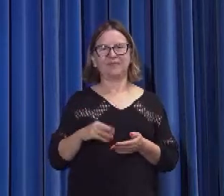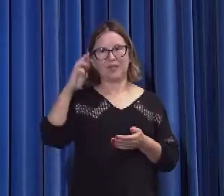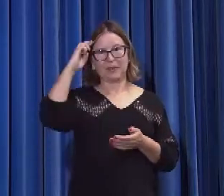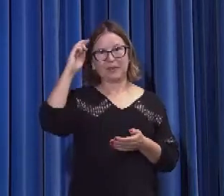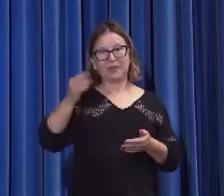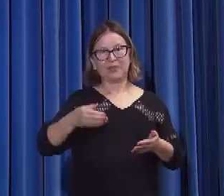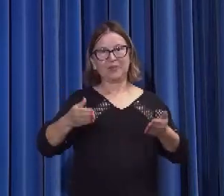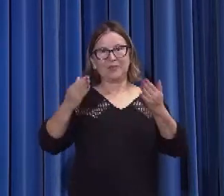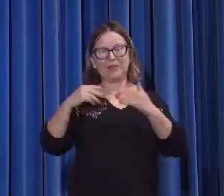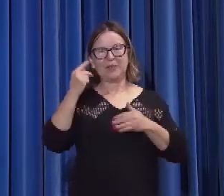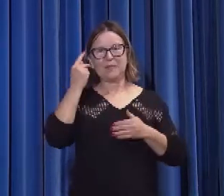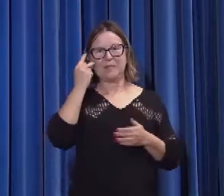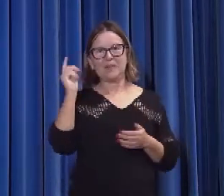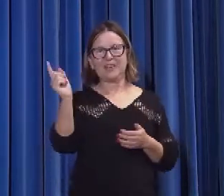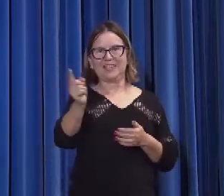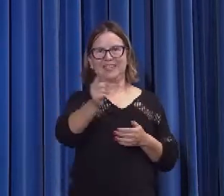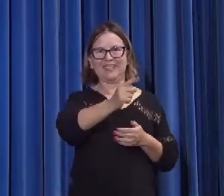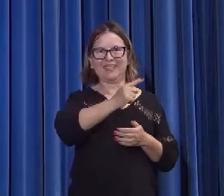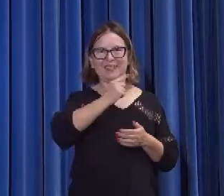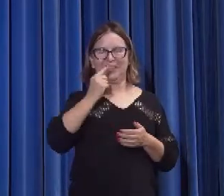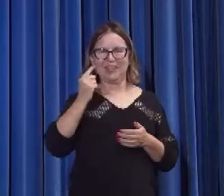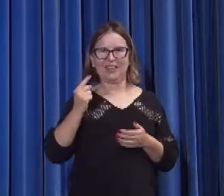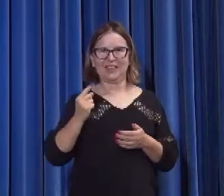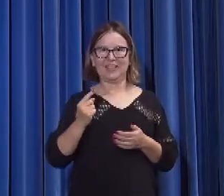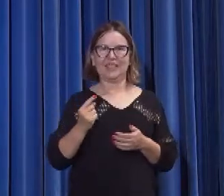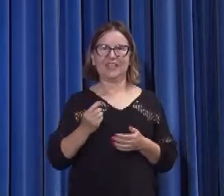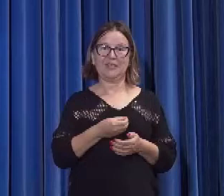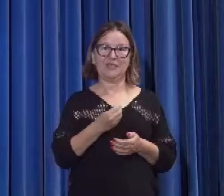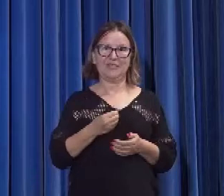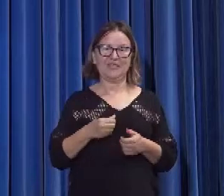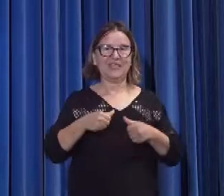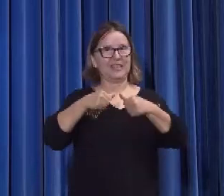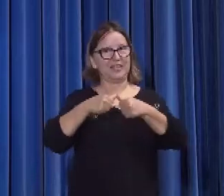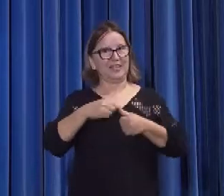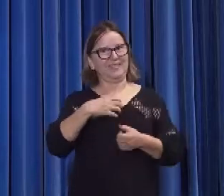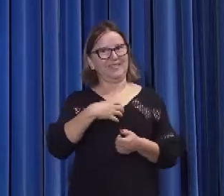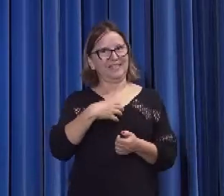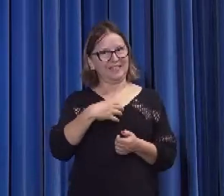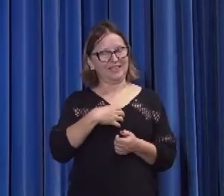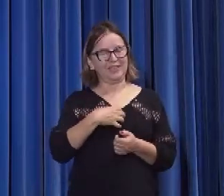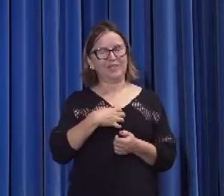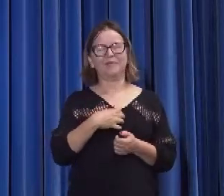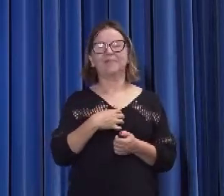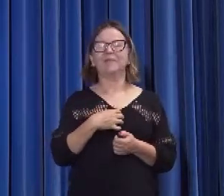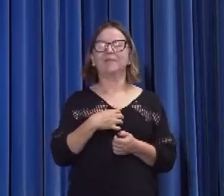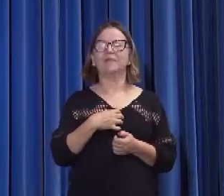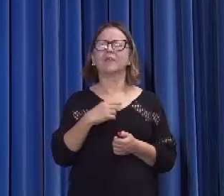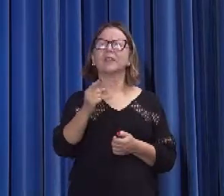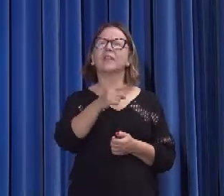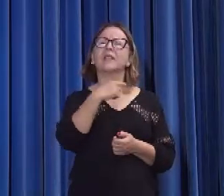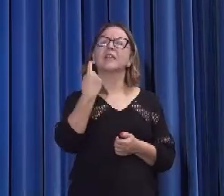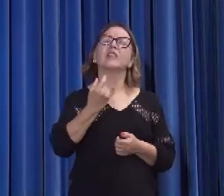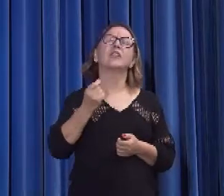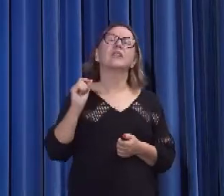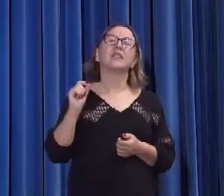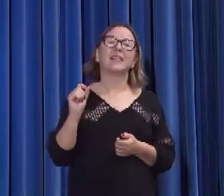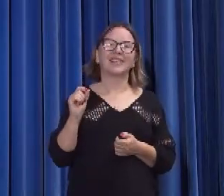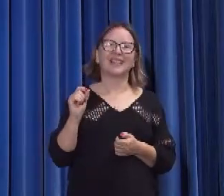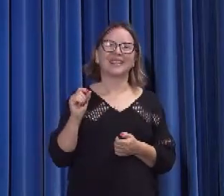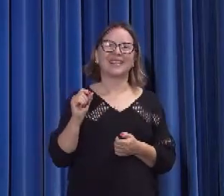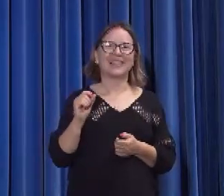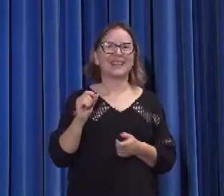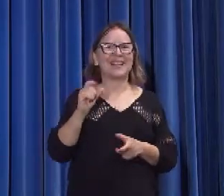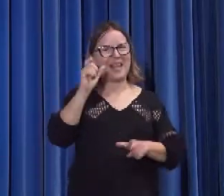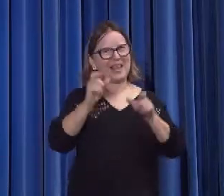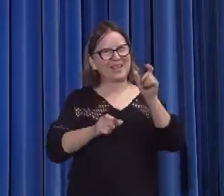que nós pudéssemos caminhar dessa maneira. Nós quem? Aqueles que nasceram